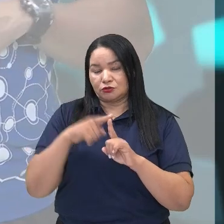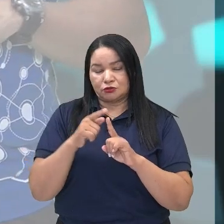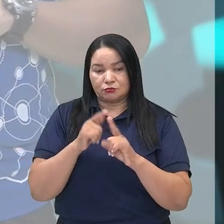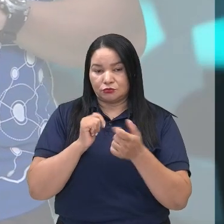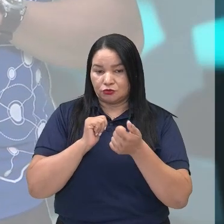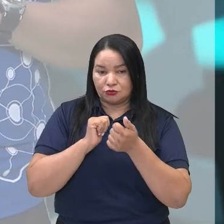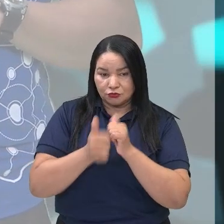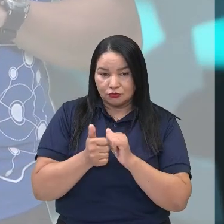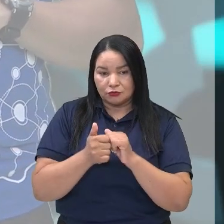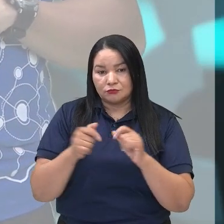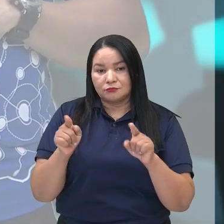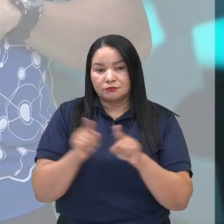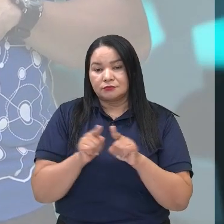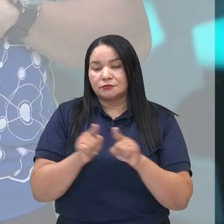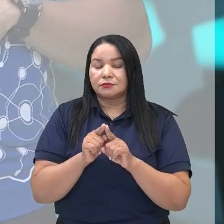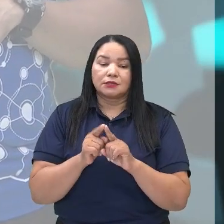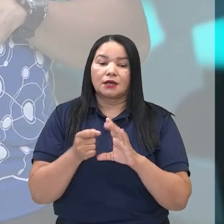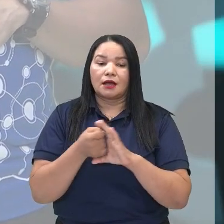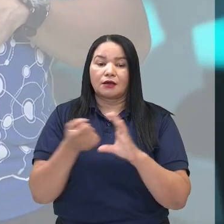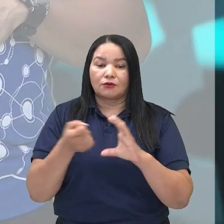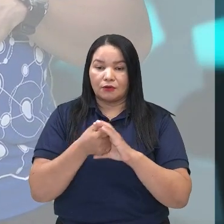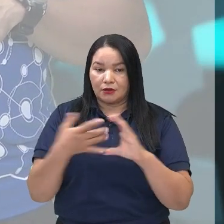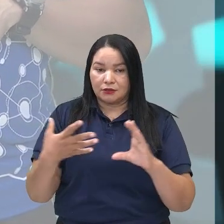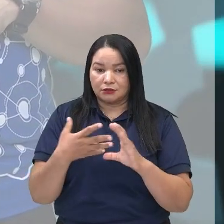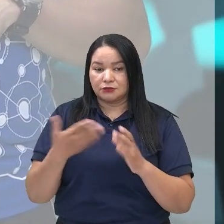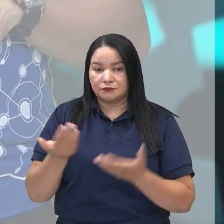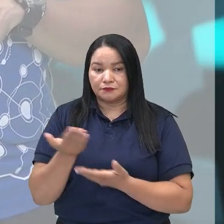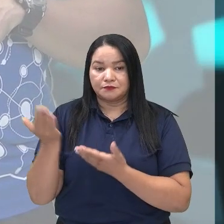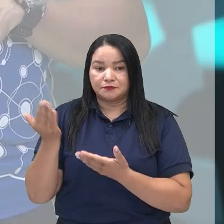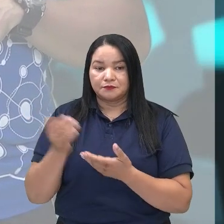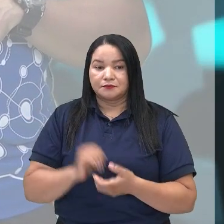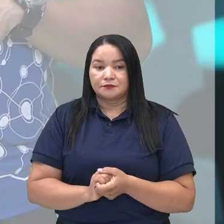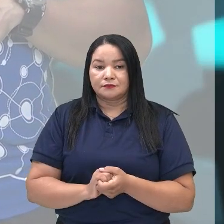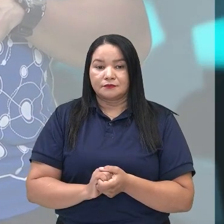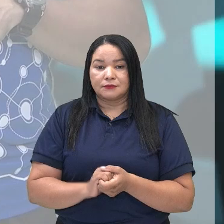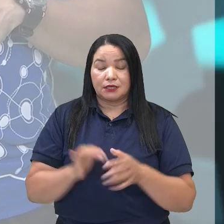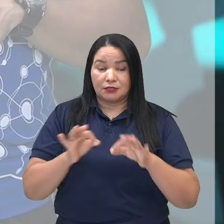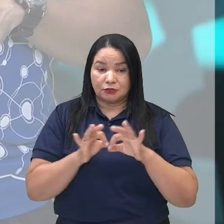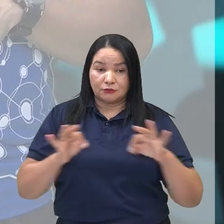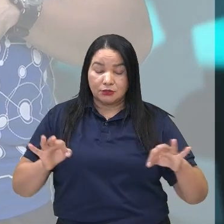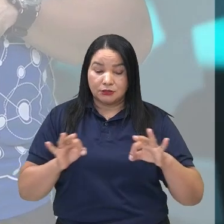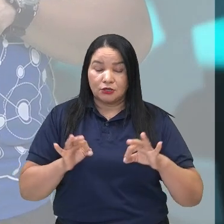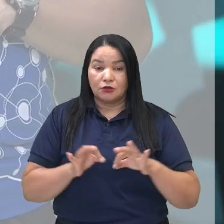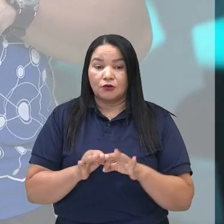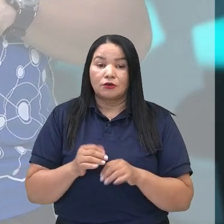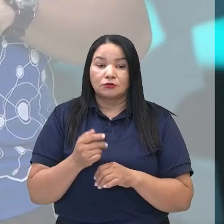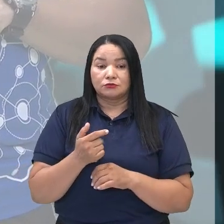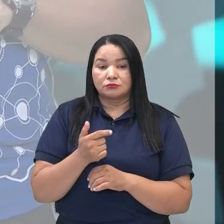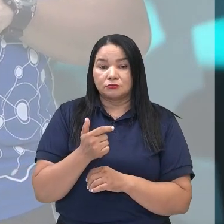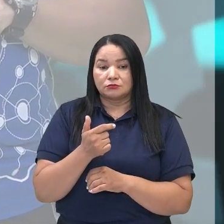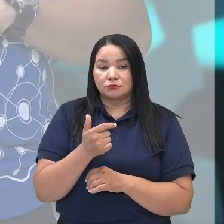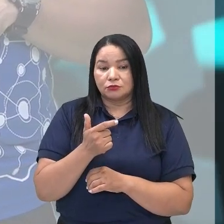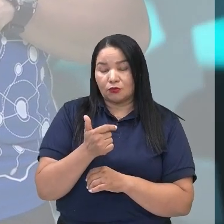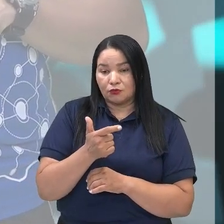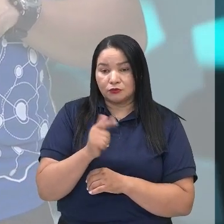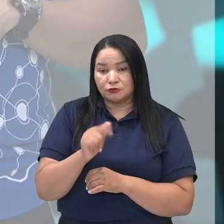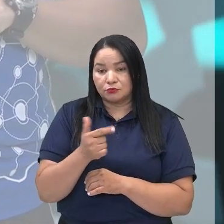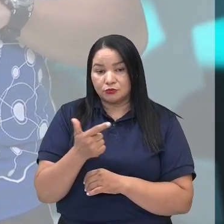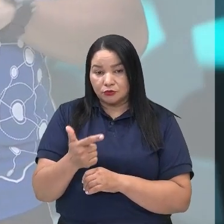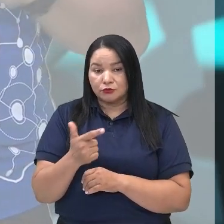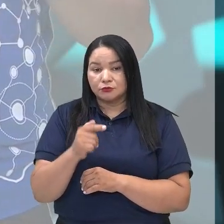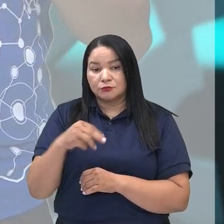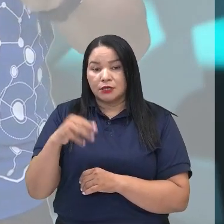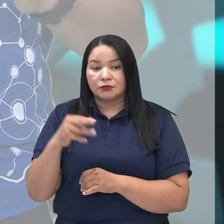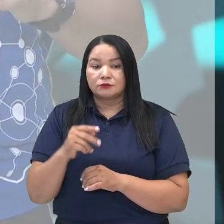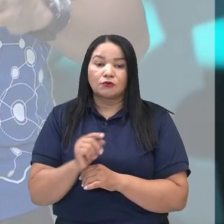e a gente conhece um pouquinho dessas características agora, olha só. As dimensões, a quadra ela tem 12 por 2 metros de comprimento e 6